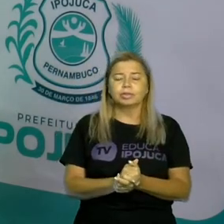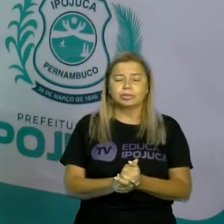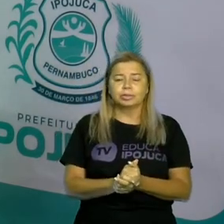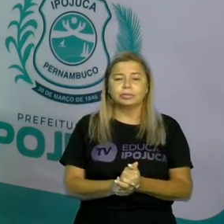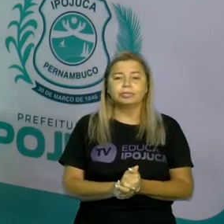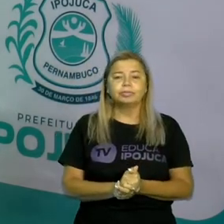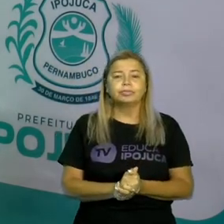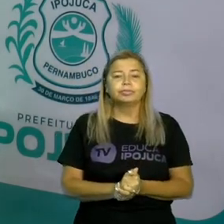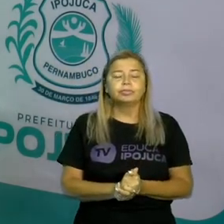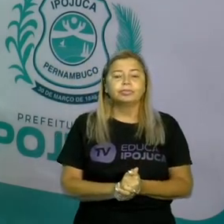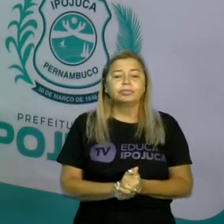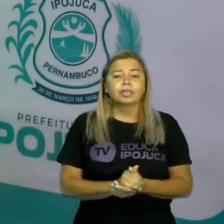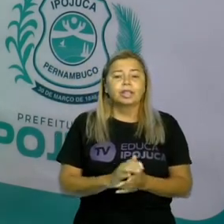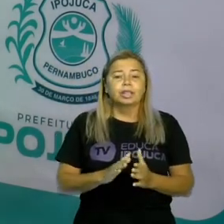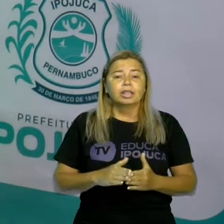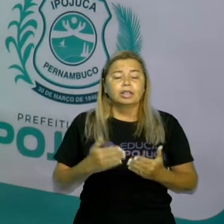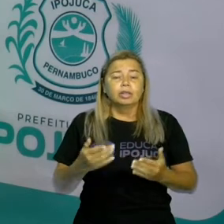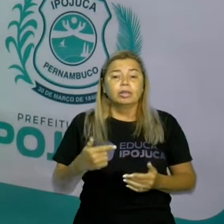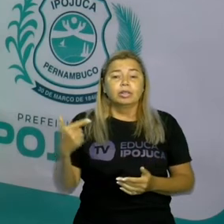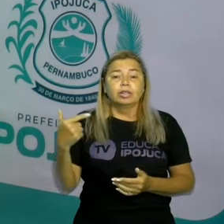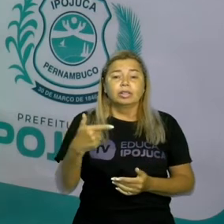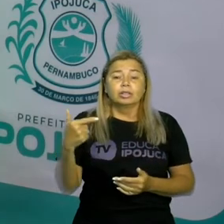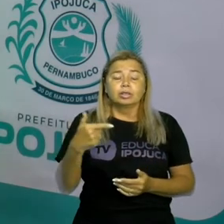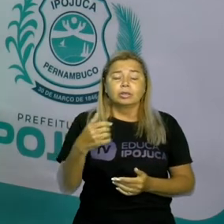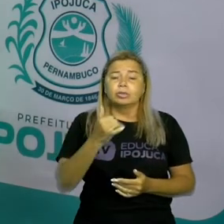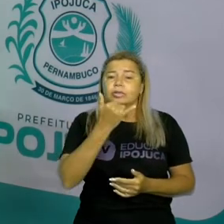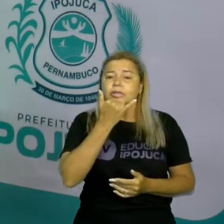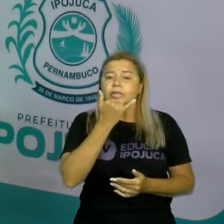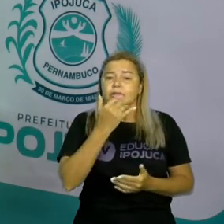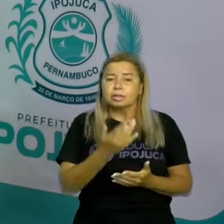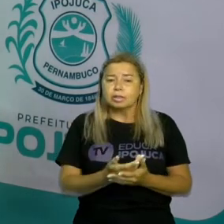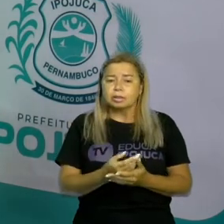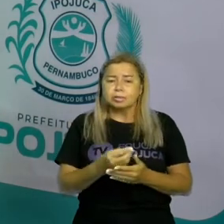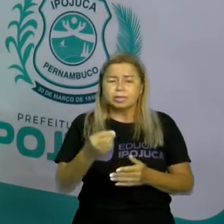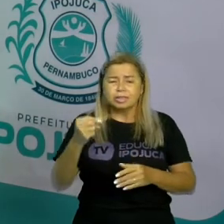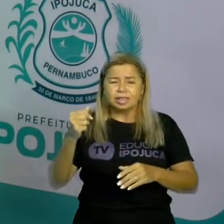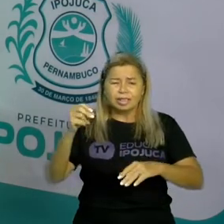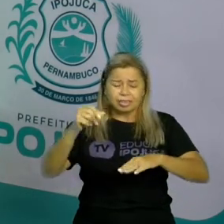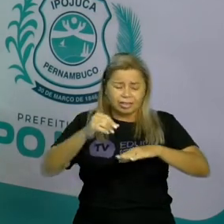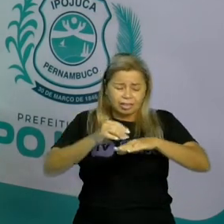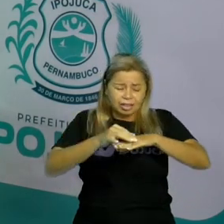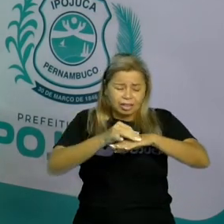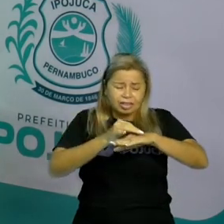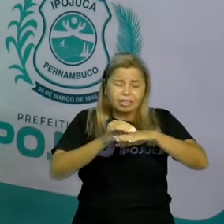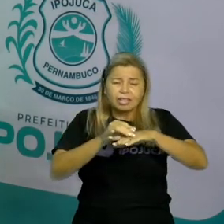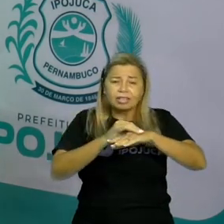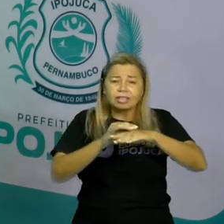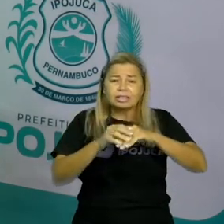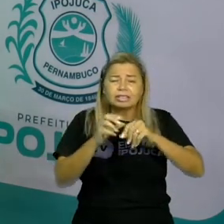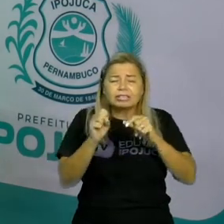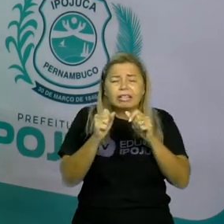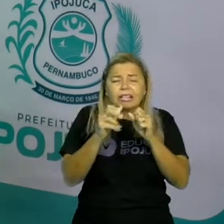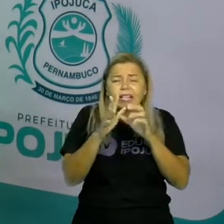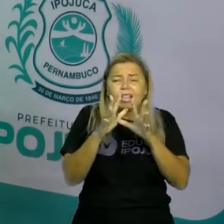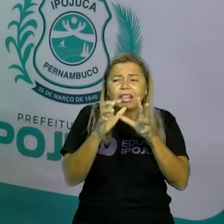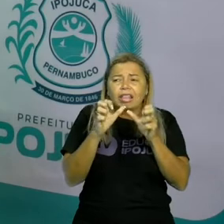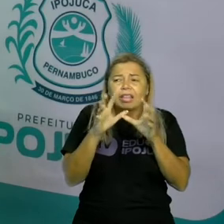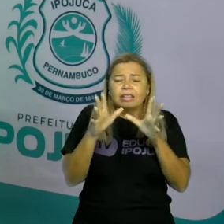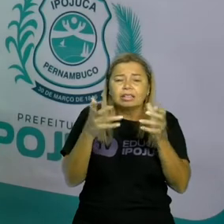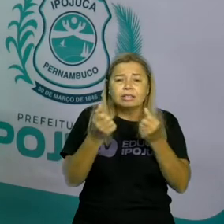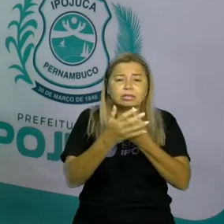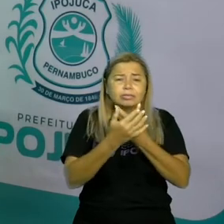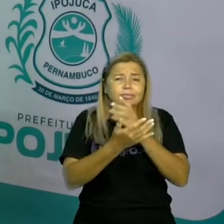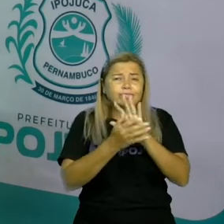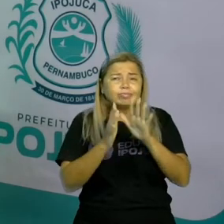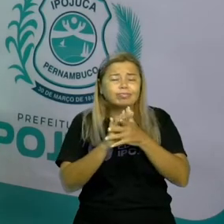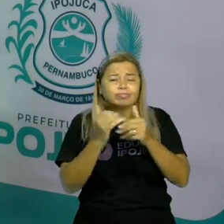bastante gente. Quando ele usa formigueiro aqui na mão, ele está falando que a mão está adormecida, que a mão está com